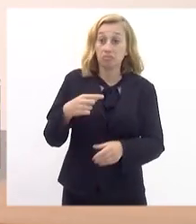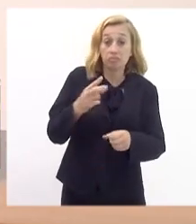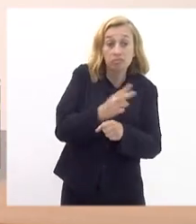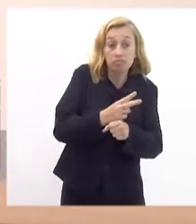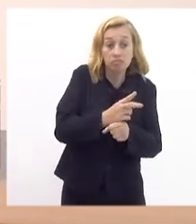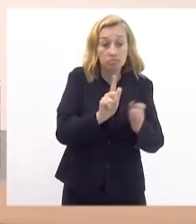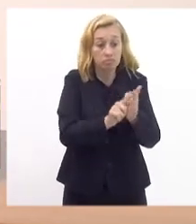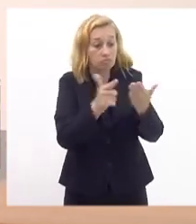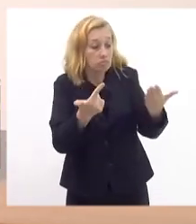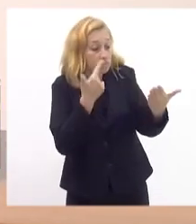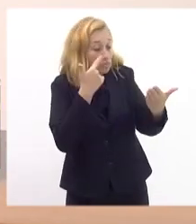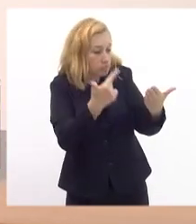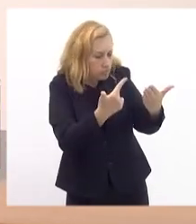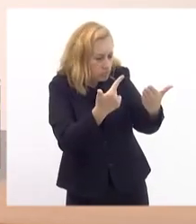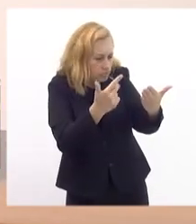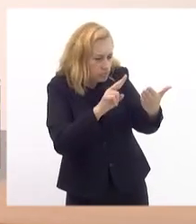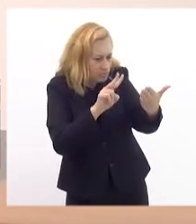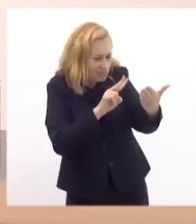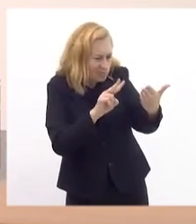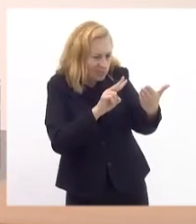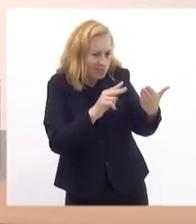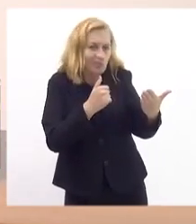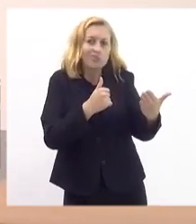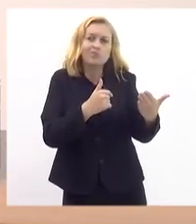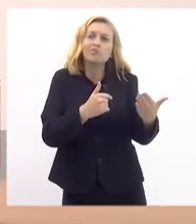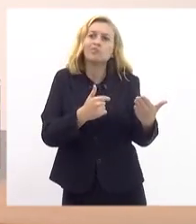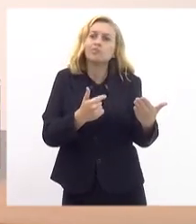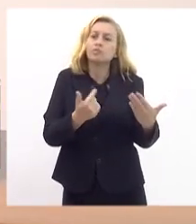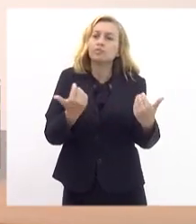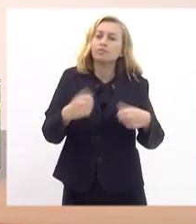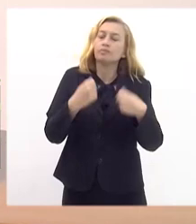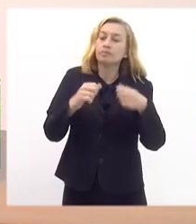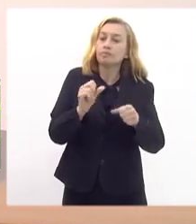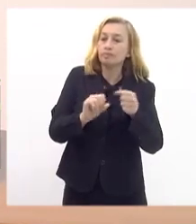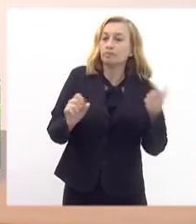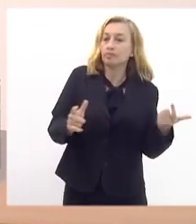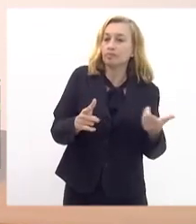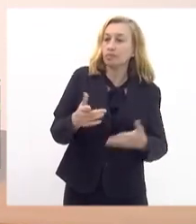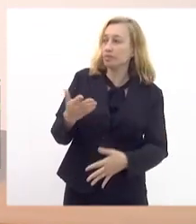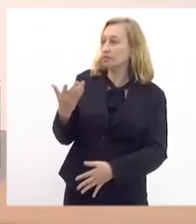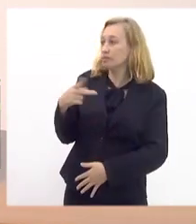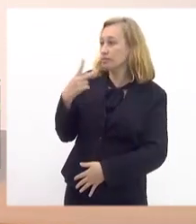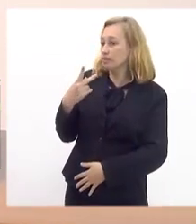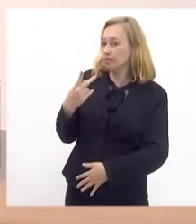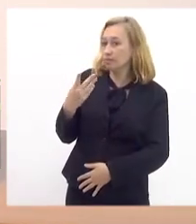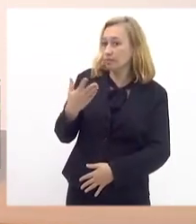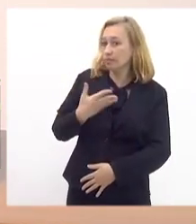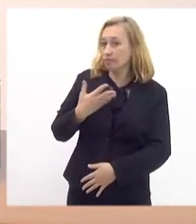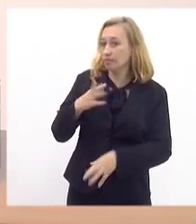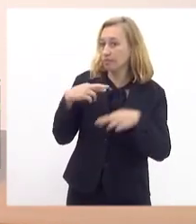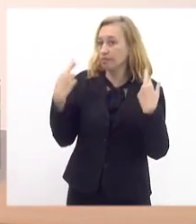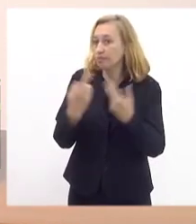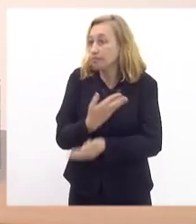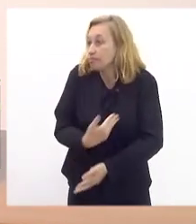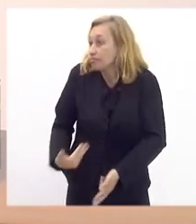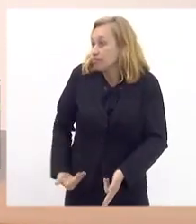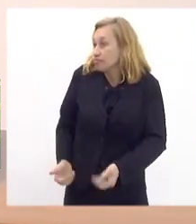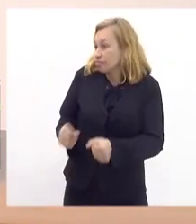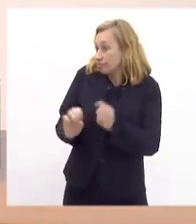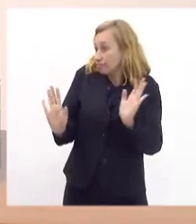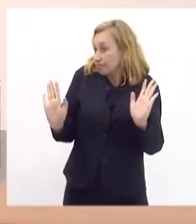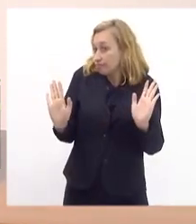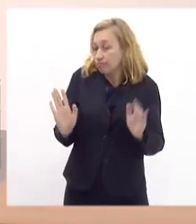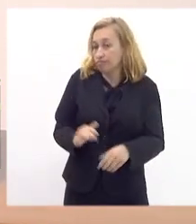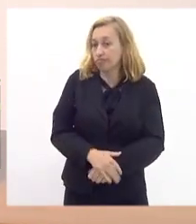folha olha vi nos jornais e ele precisamos fazer alguma coisa foi amigo que se faz é audiência pública